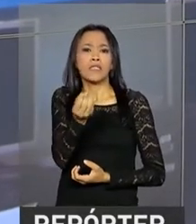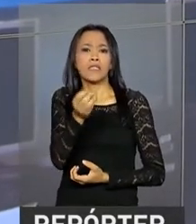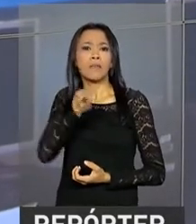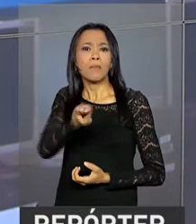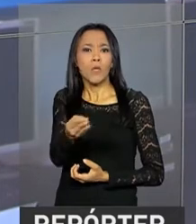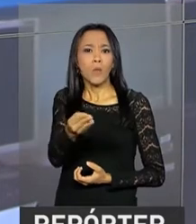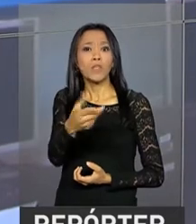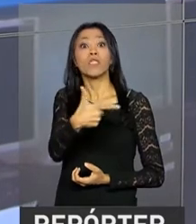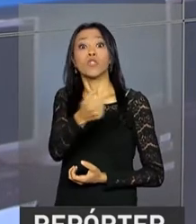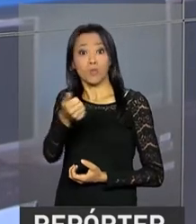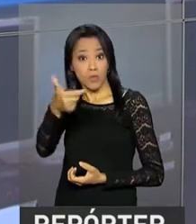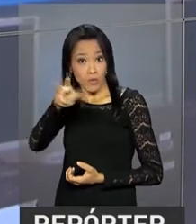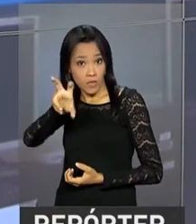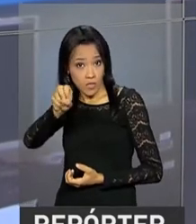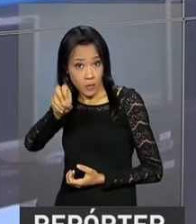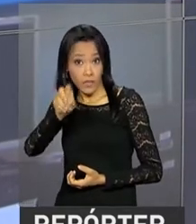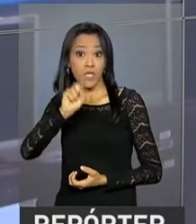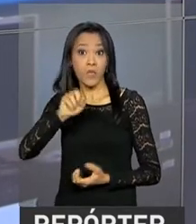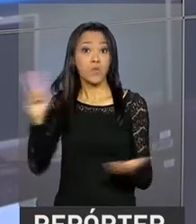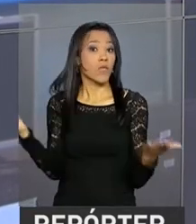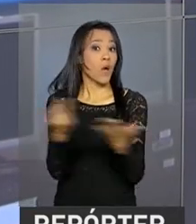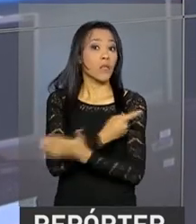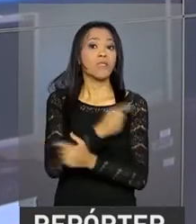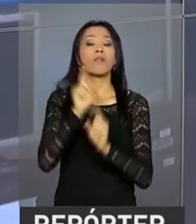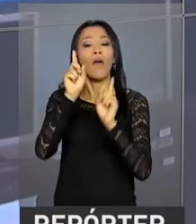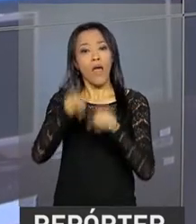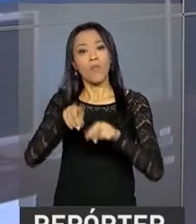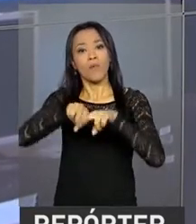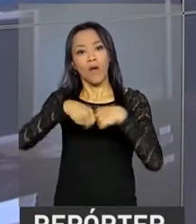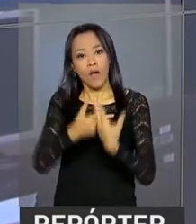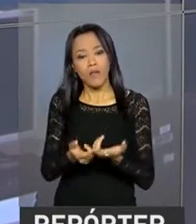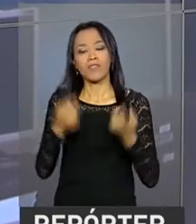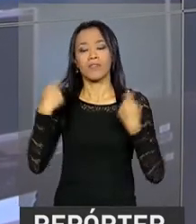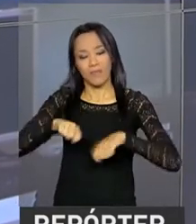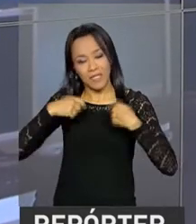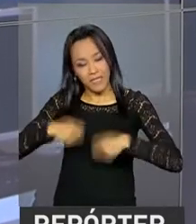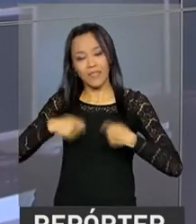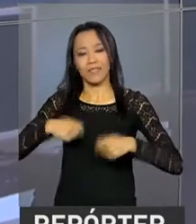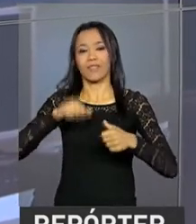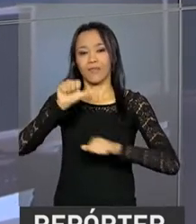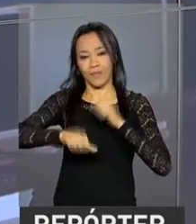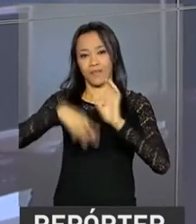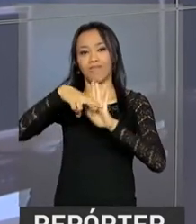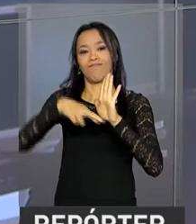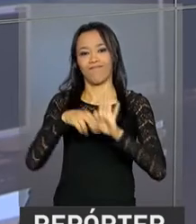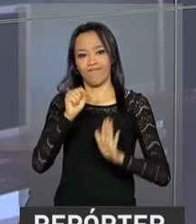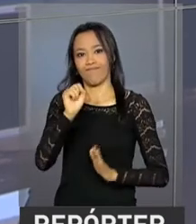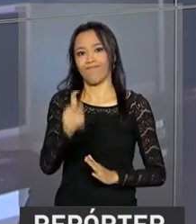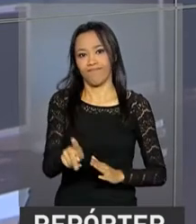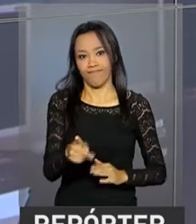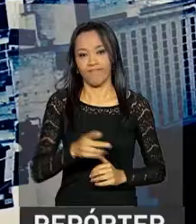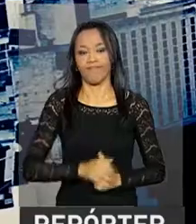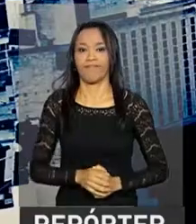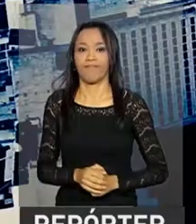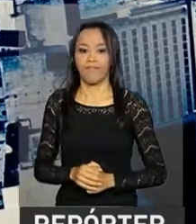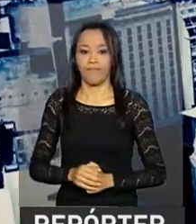das consequências desse envelhecimento é a necessidade de reformar o sistema previdenciário.